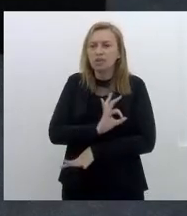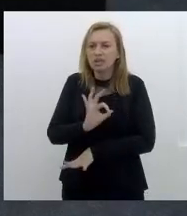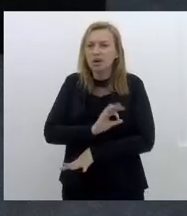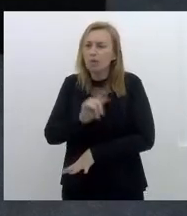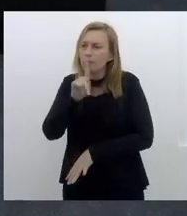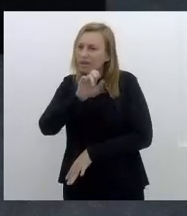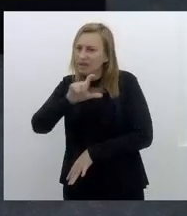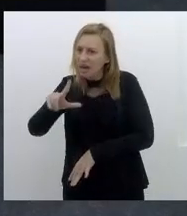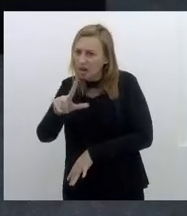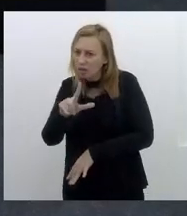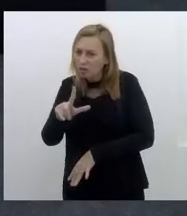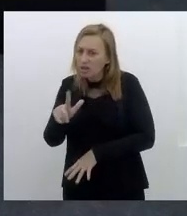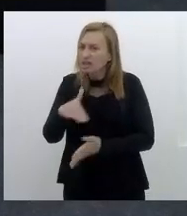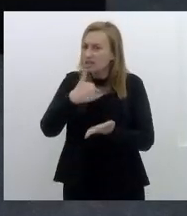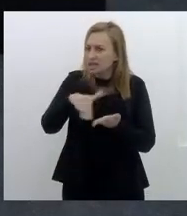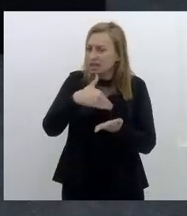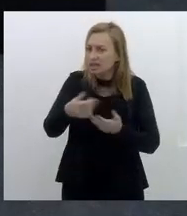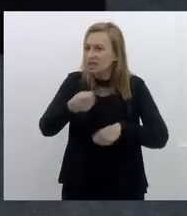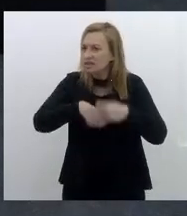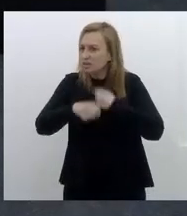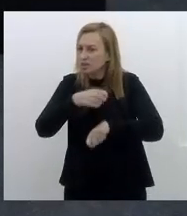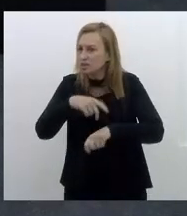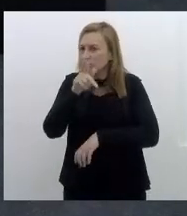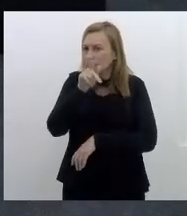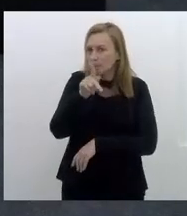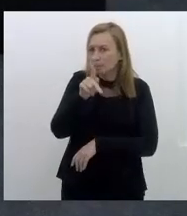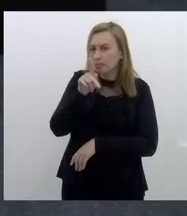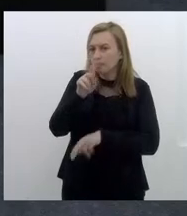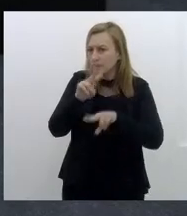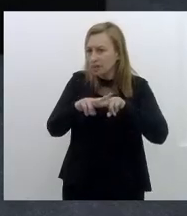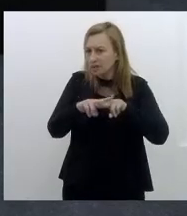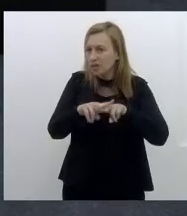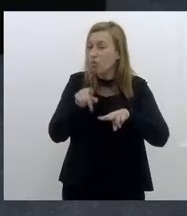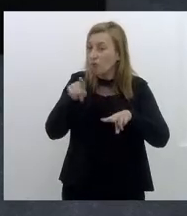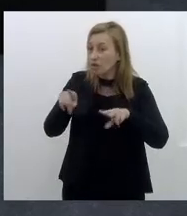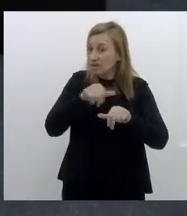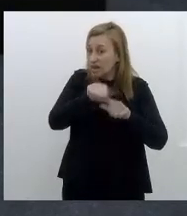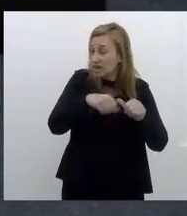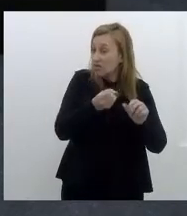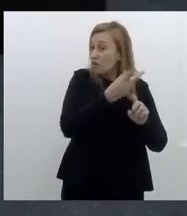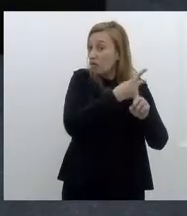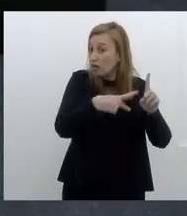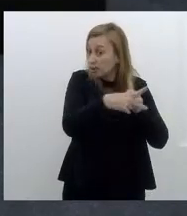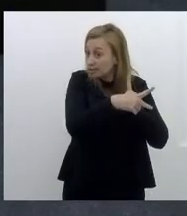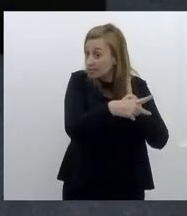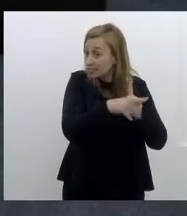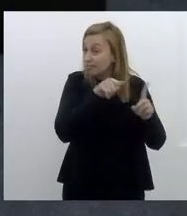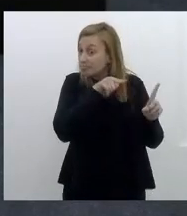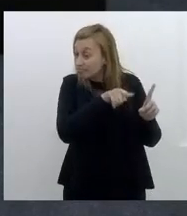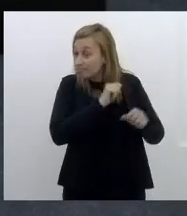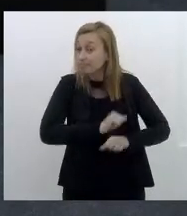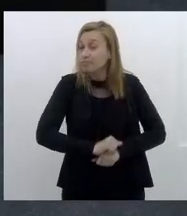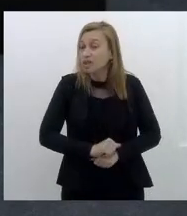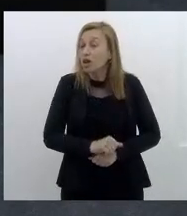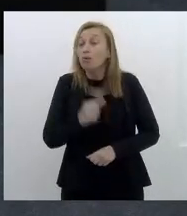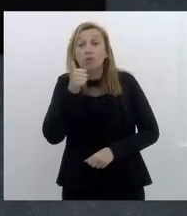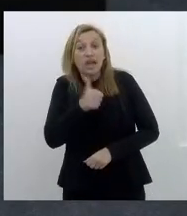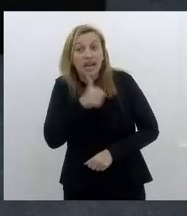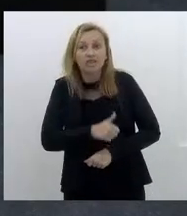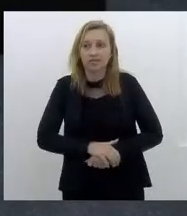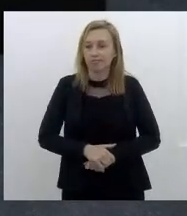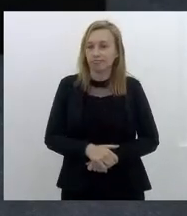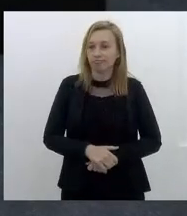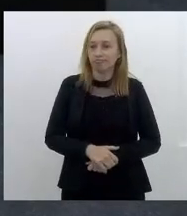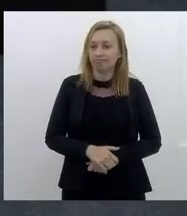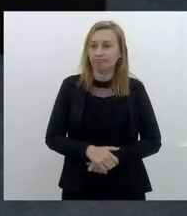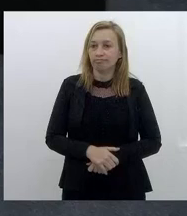penais da Secretaria de Administração Penitenciária com essa reforma as mulheres